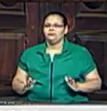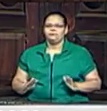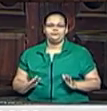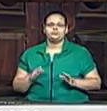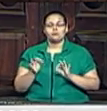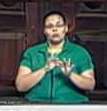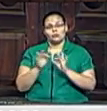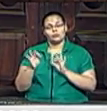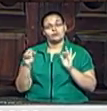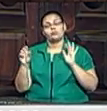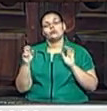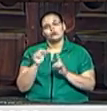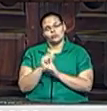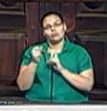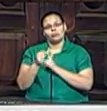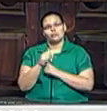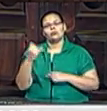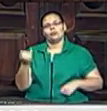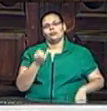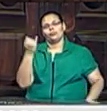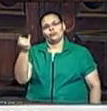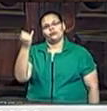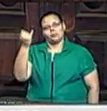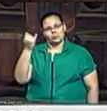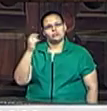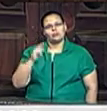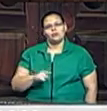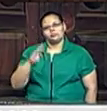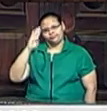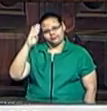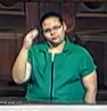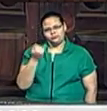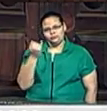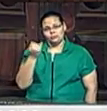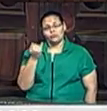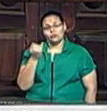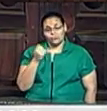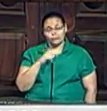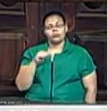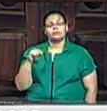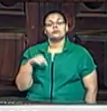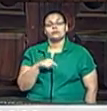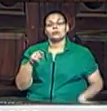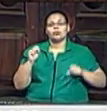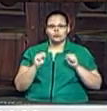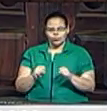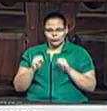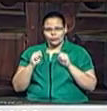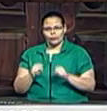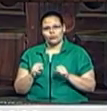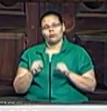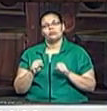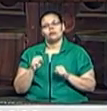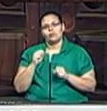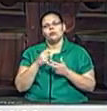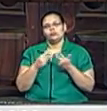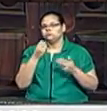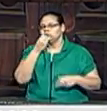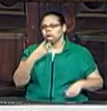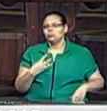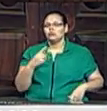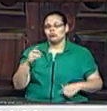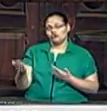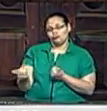programas sociais que têm a sua importância e é fundamental para que a gente possa dar um salto de qualidade na